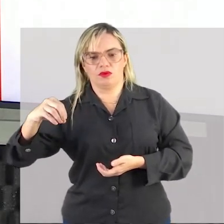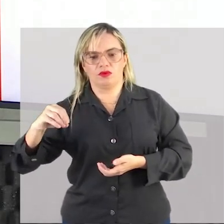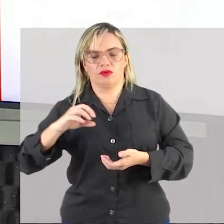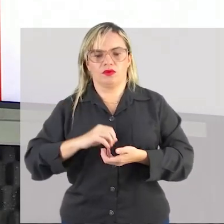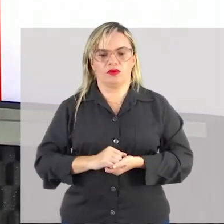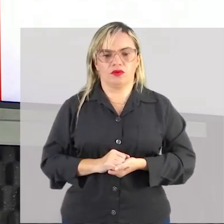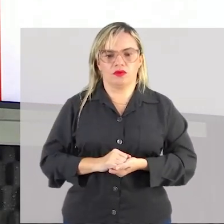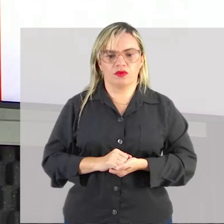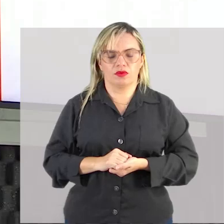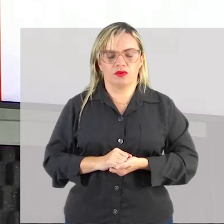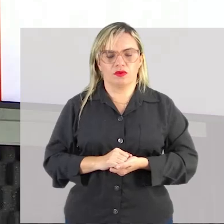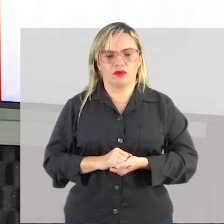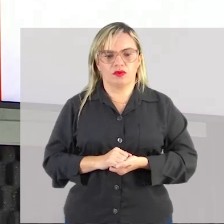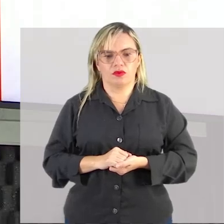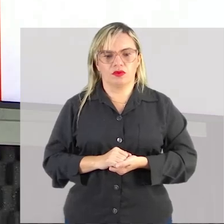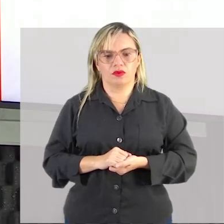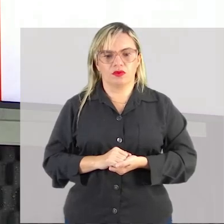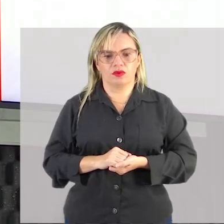vaporização.